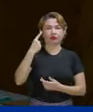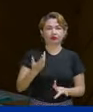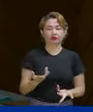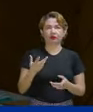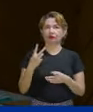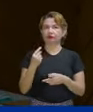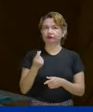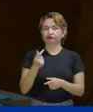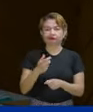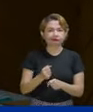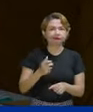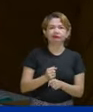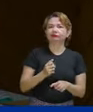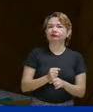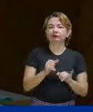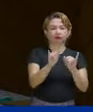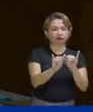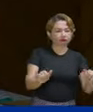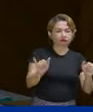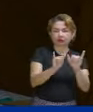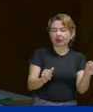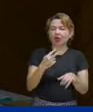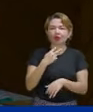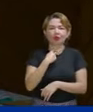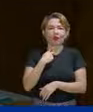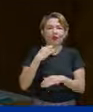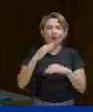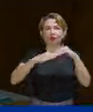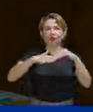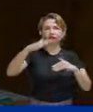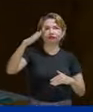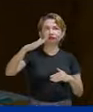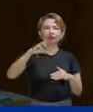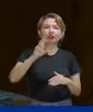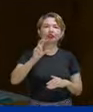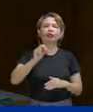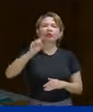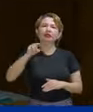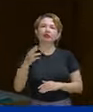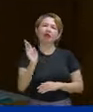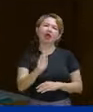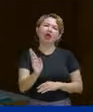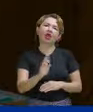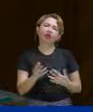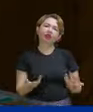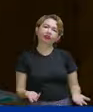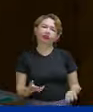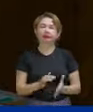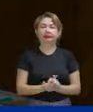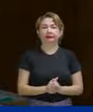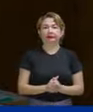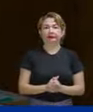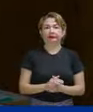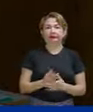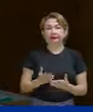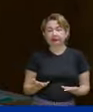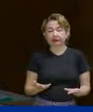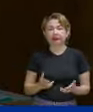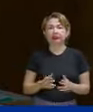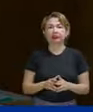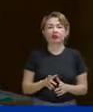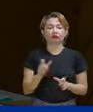o contador, ou publicitário não poderia receber mais de R$50 mil, eles